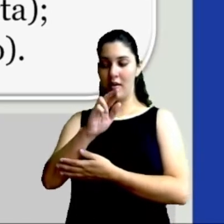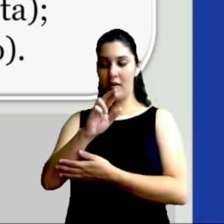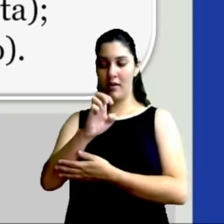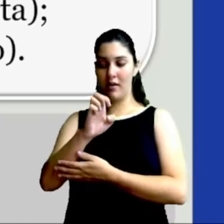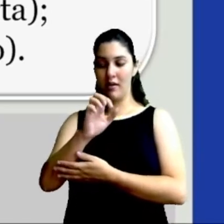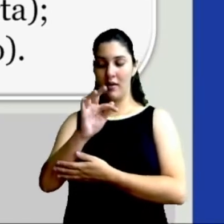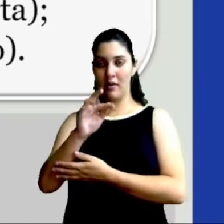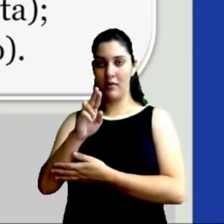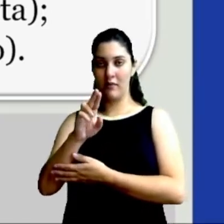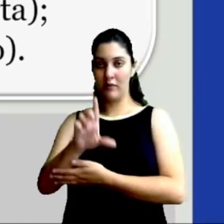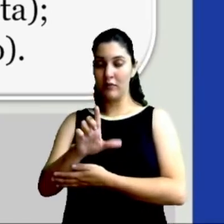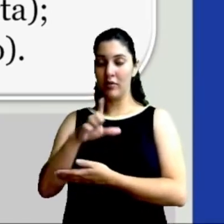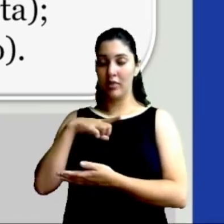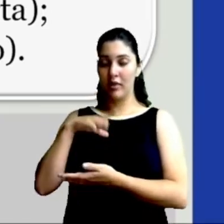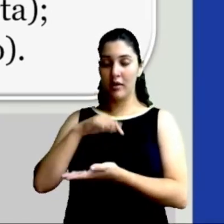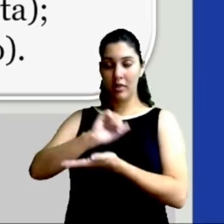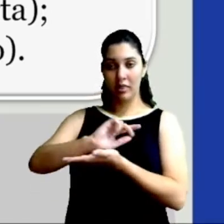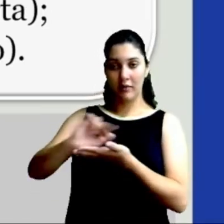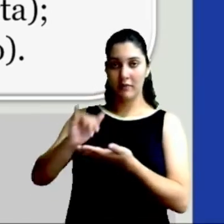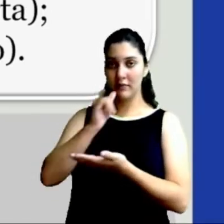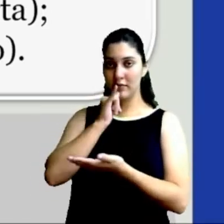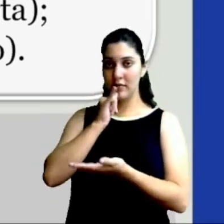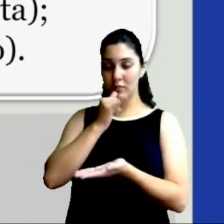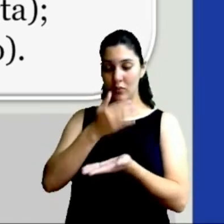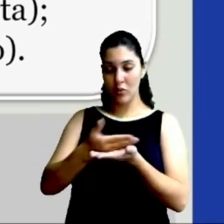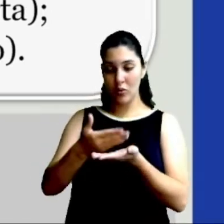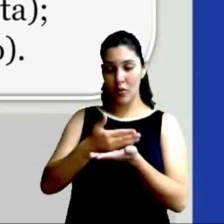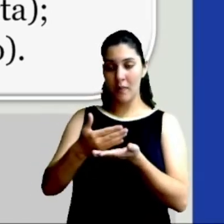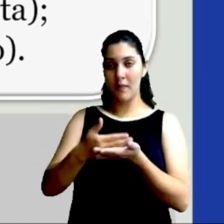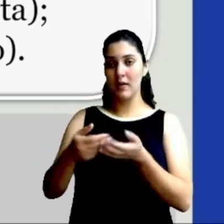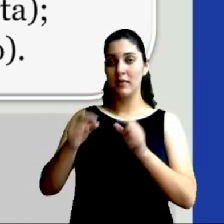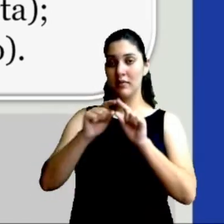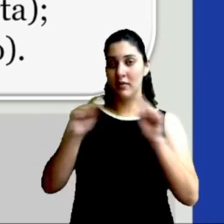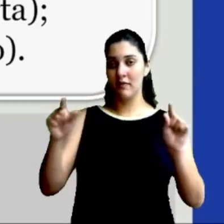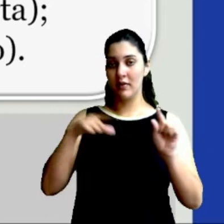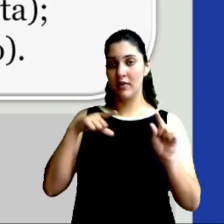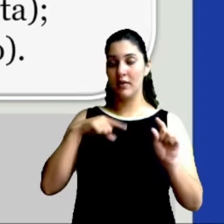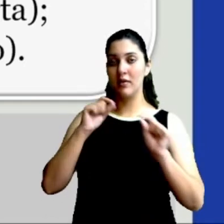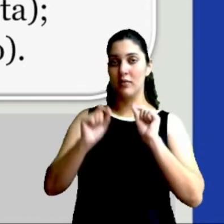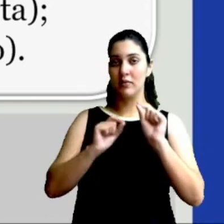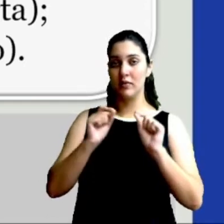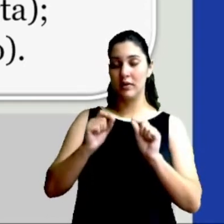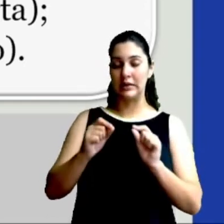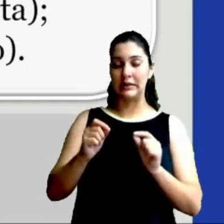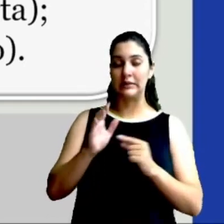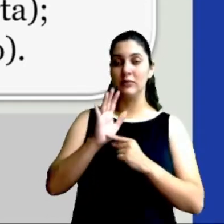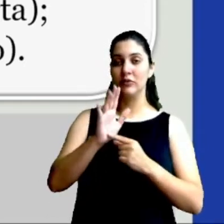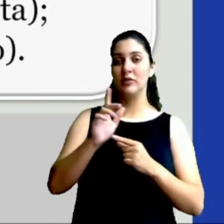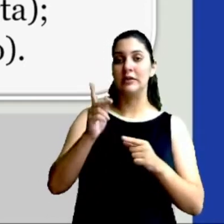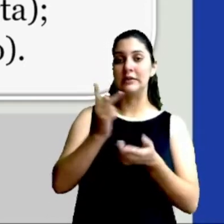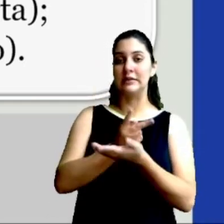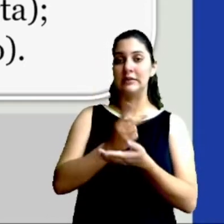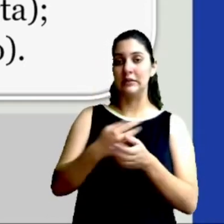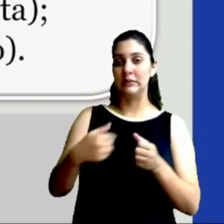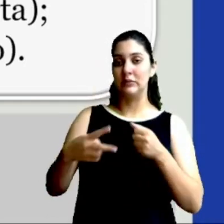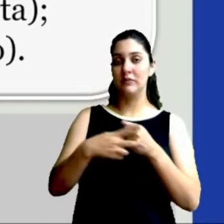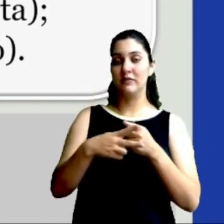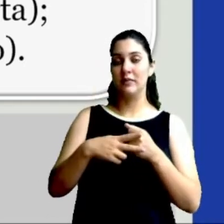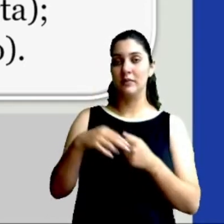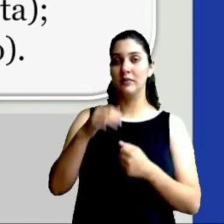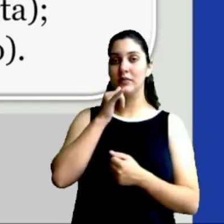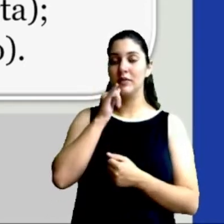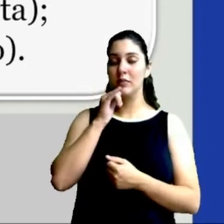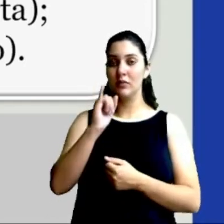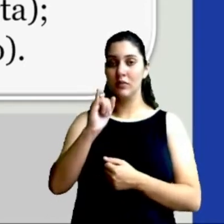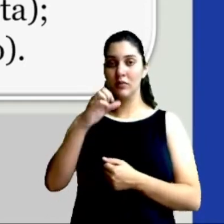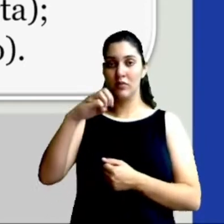tem aí vários exemplos e no início das suas frases tu tem o quê? O emprego sempre de um verbo. No imperativo, ele não tem